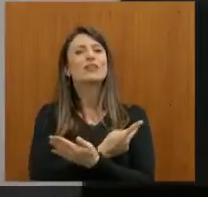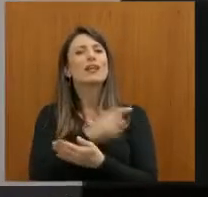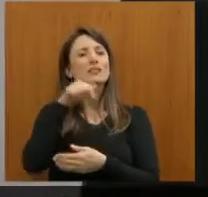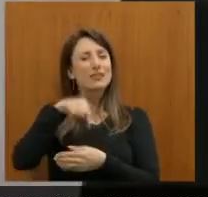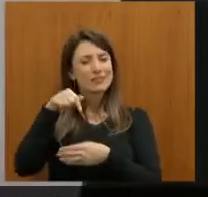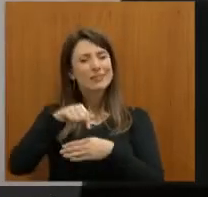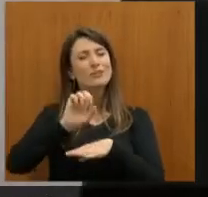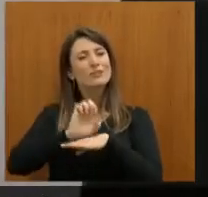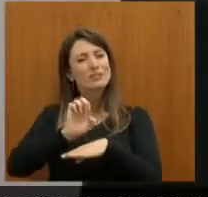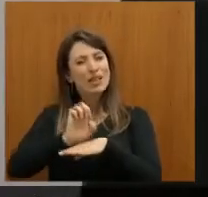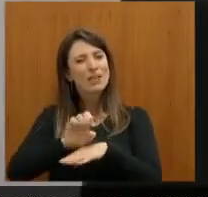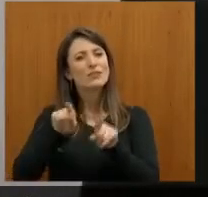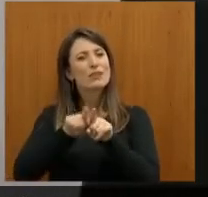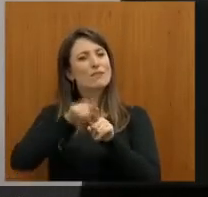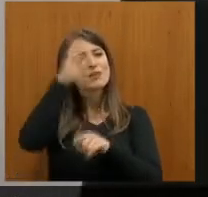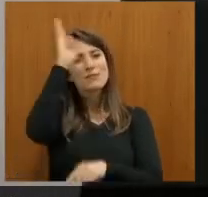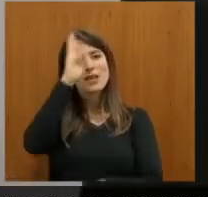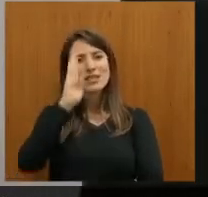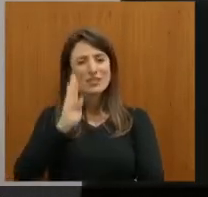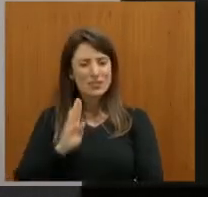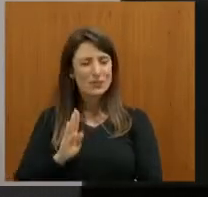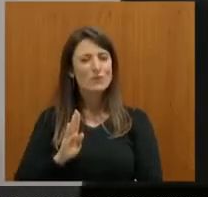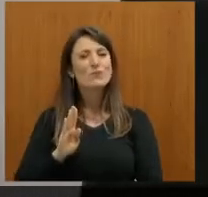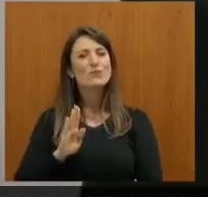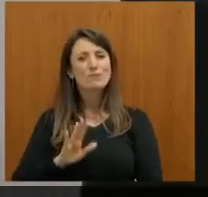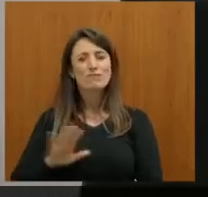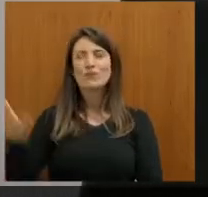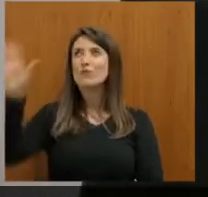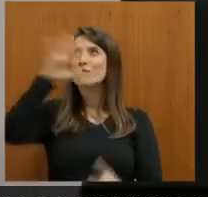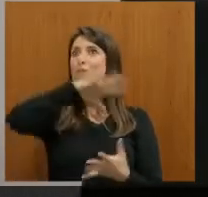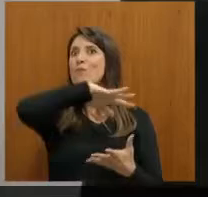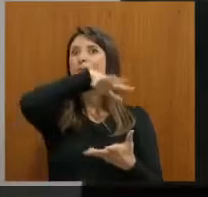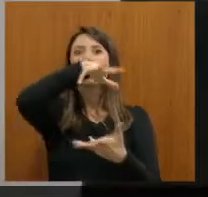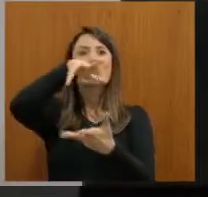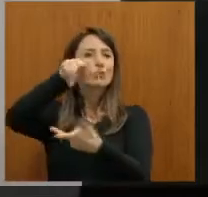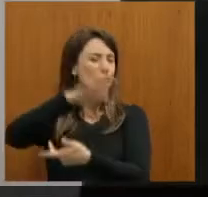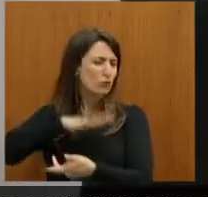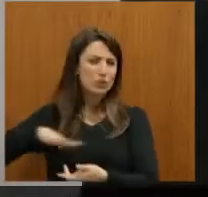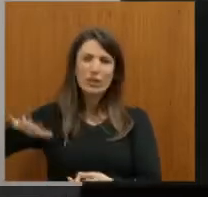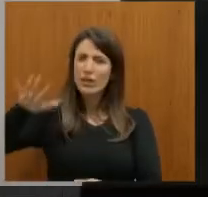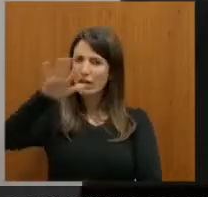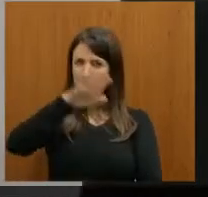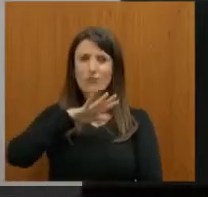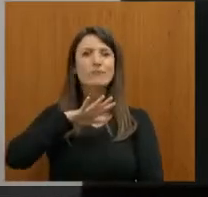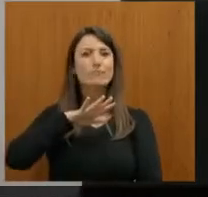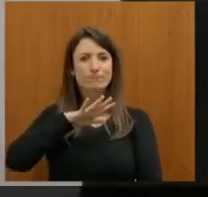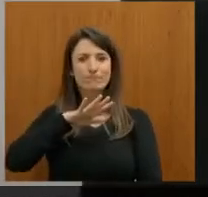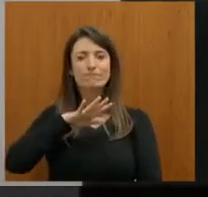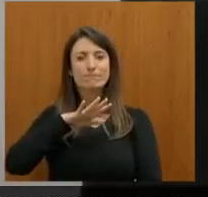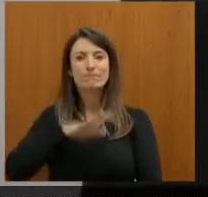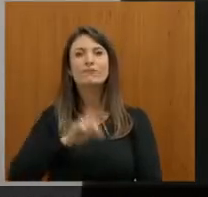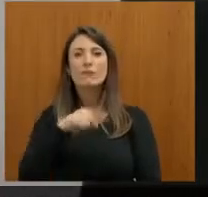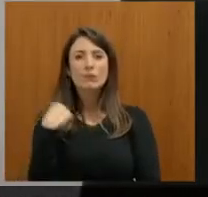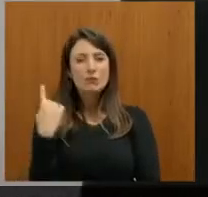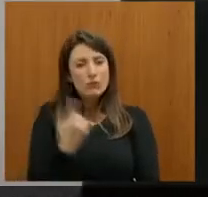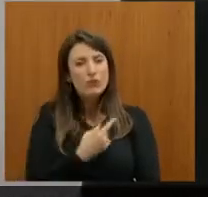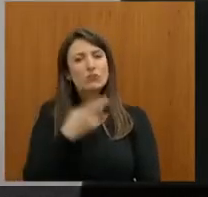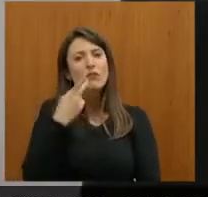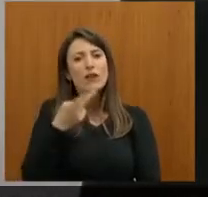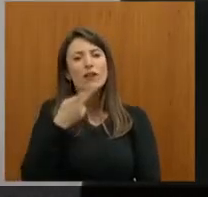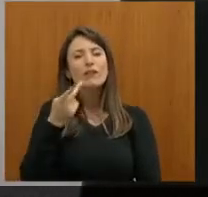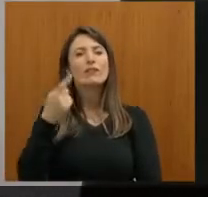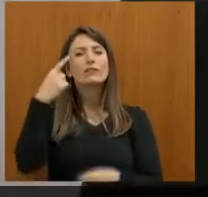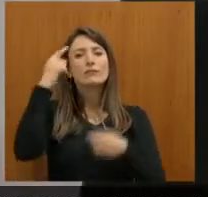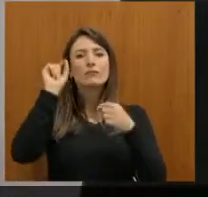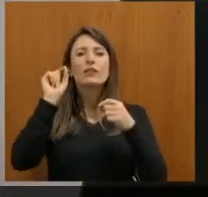estado crescendo no Brasil e no mundo de uma forma geral nós estamos falando de uma